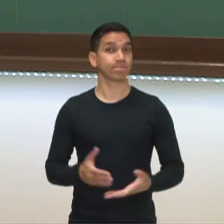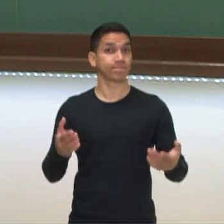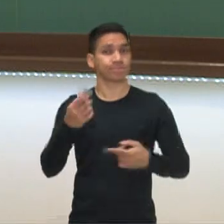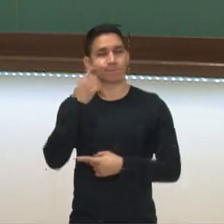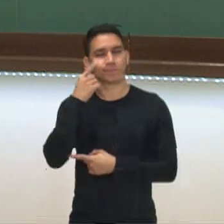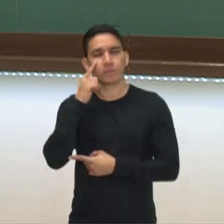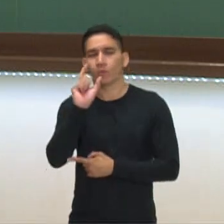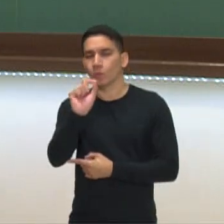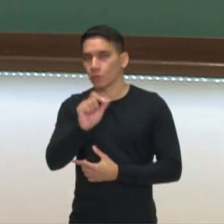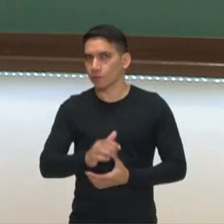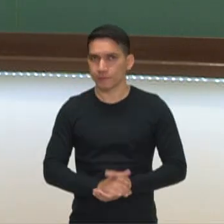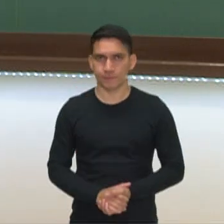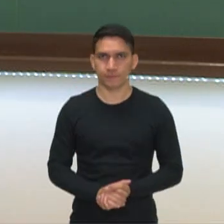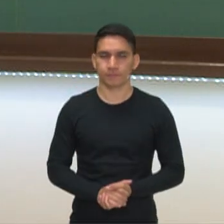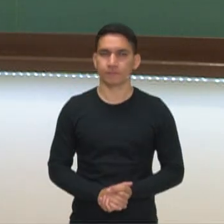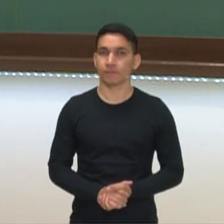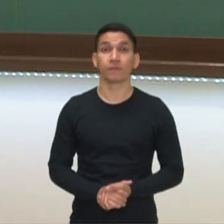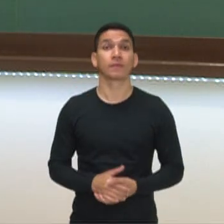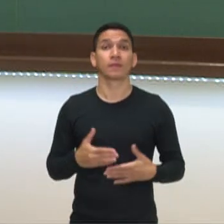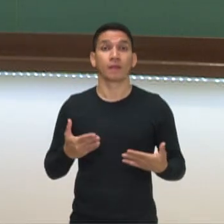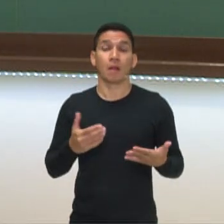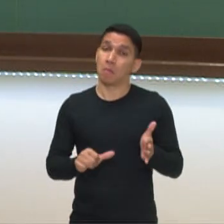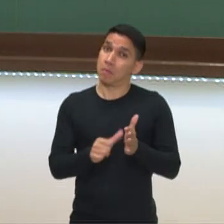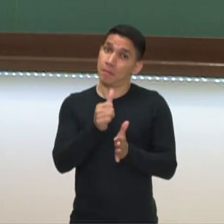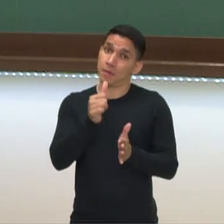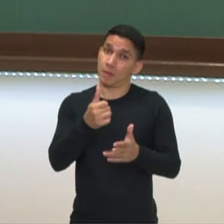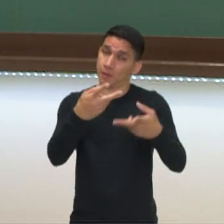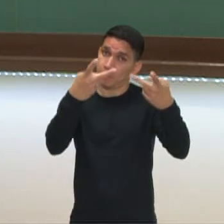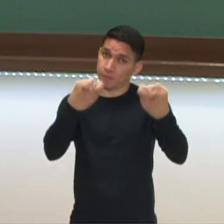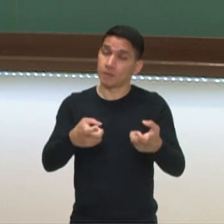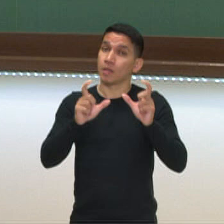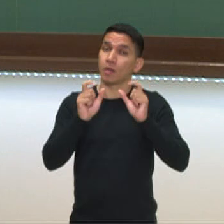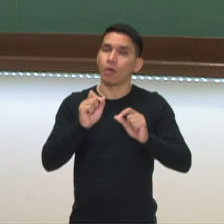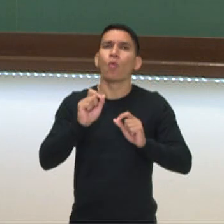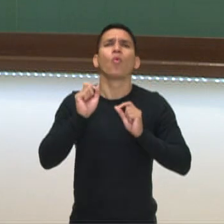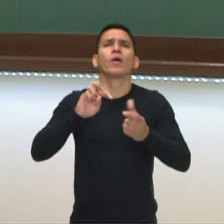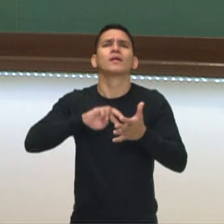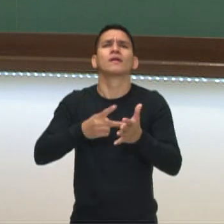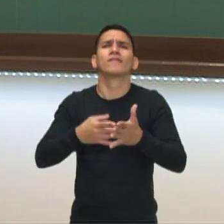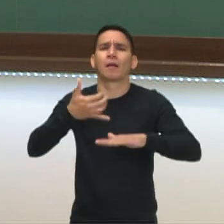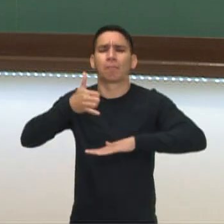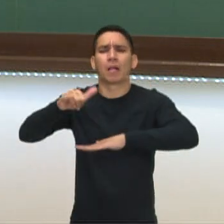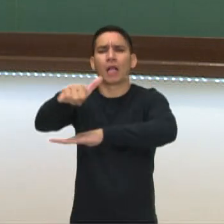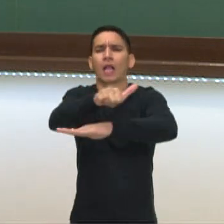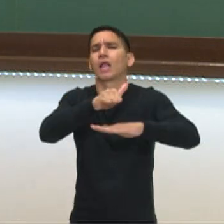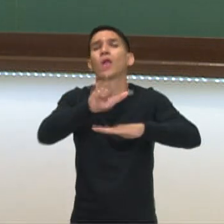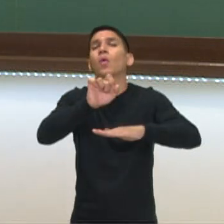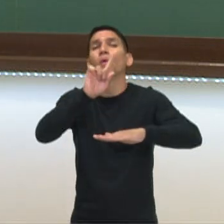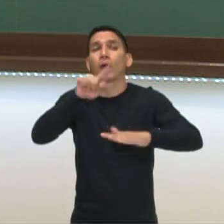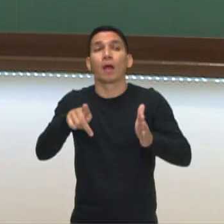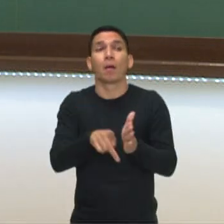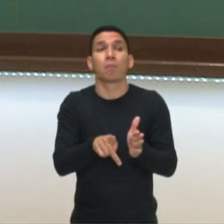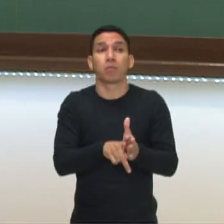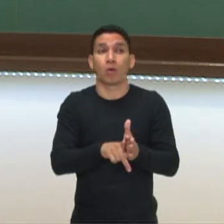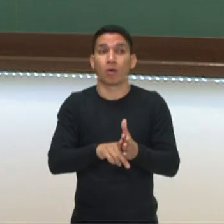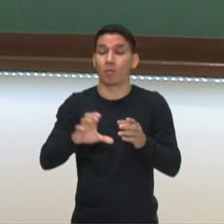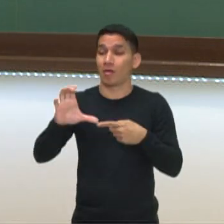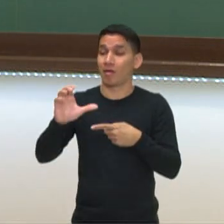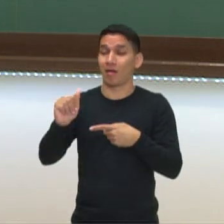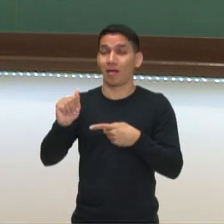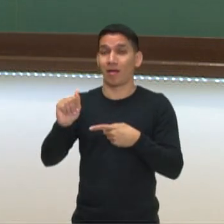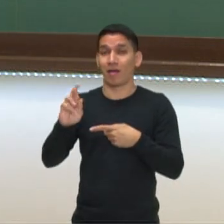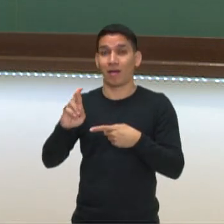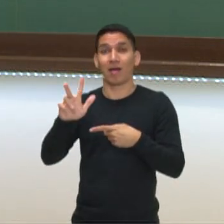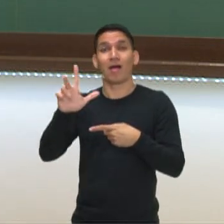Então, olha só, galera. Então, primeira coisa, você tem que saber o que é corrente elétrica. Corrente elétrica é carga em coulombs sobre tempo